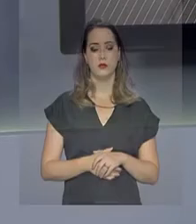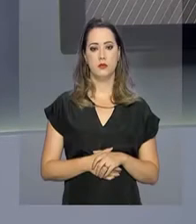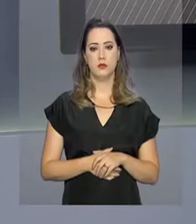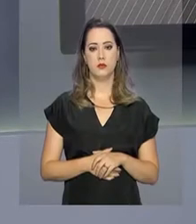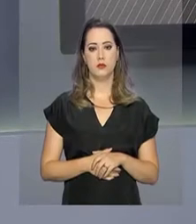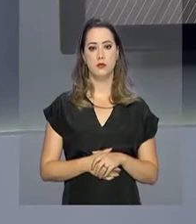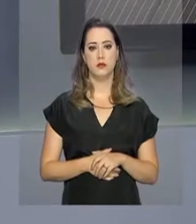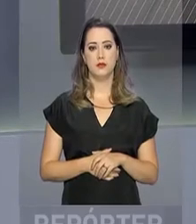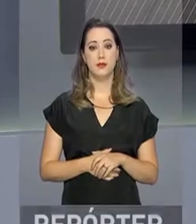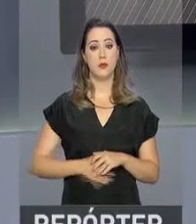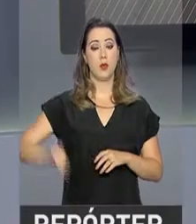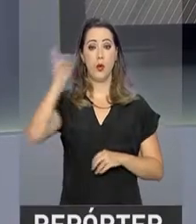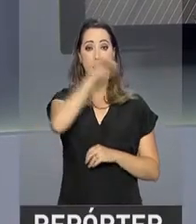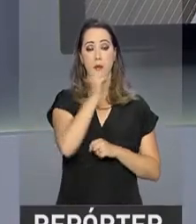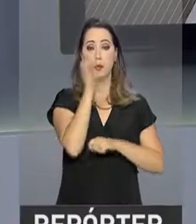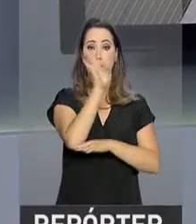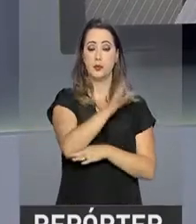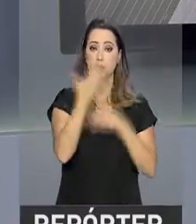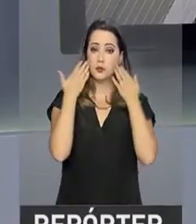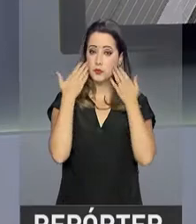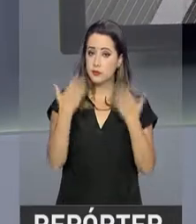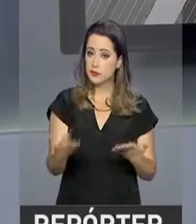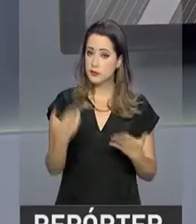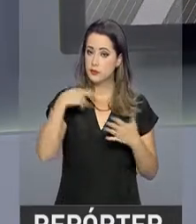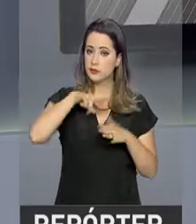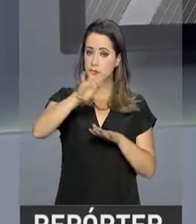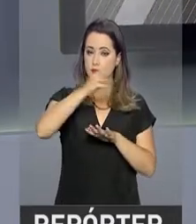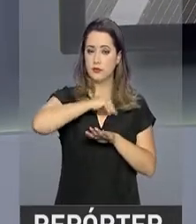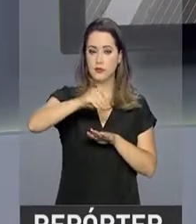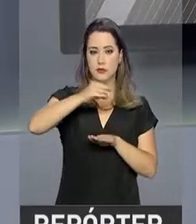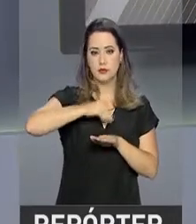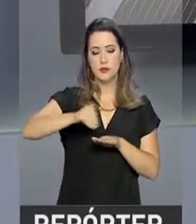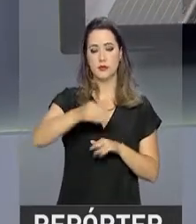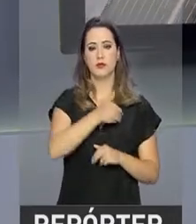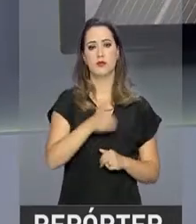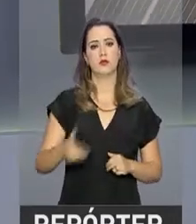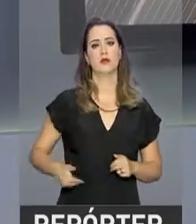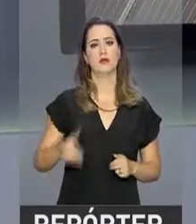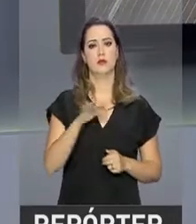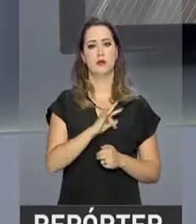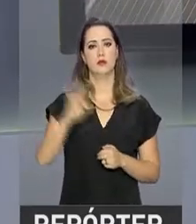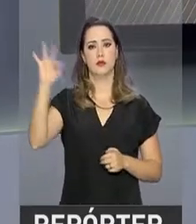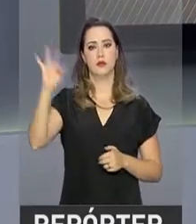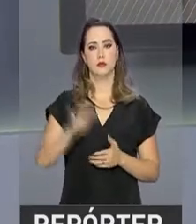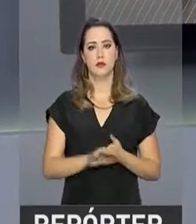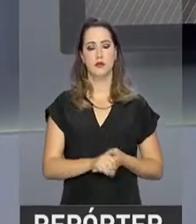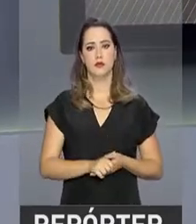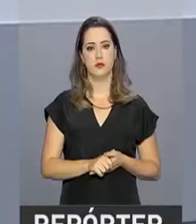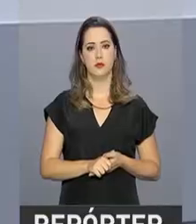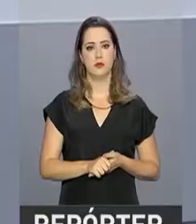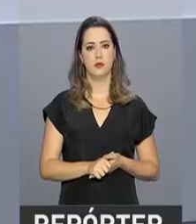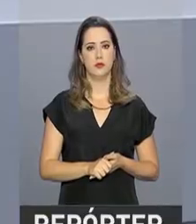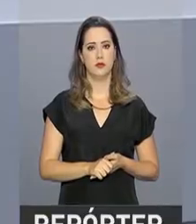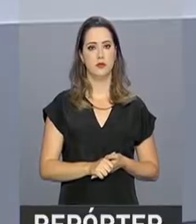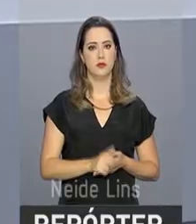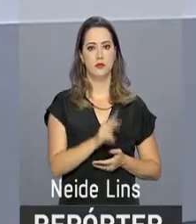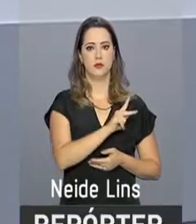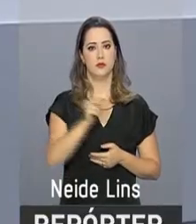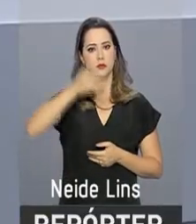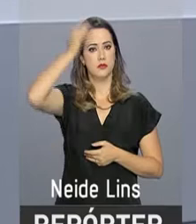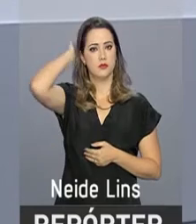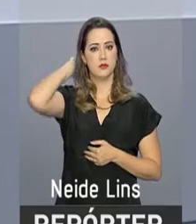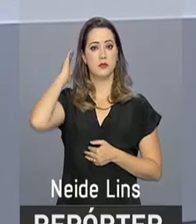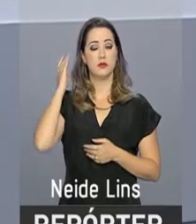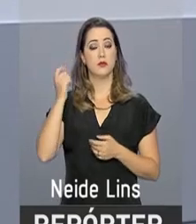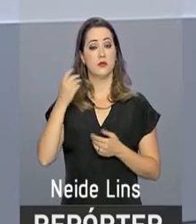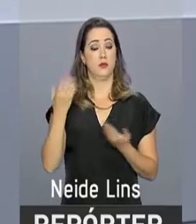olá boa tarde começa agora mais uma edição do repórter nbr com as notícias do governo federal o presidente